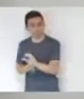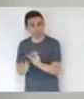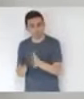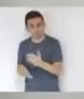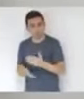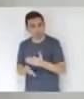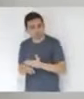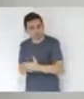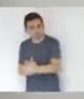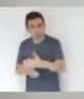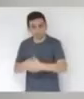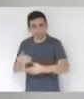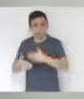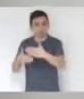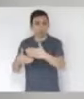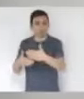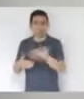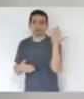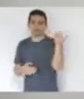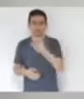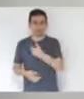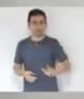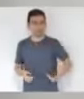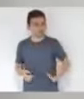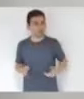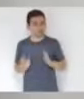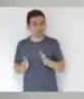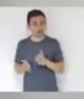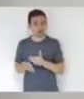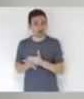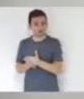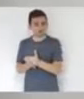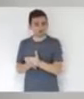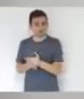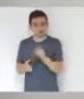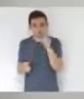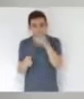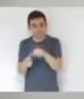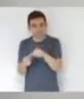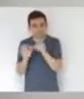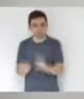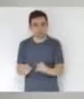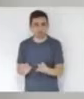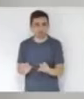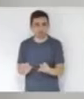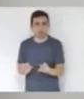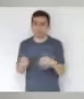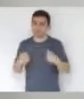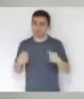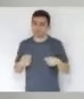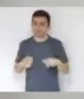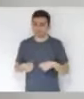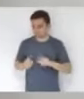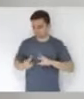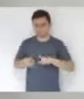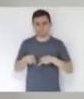começadas nas gestões passadas, nos governos anteriores, com dotação específica, e a gente tem que dar